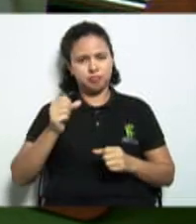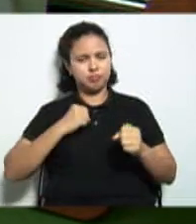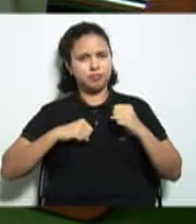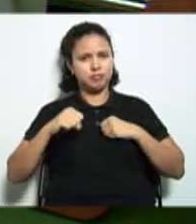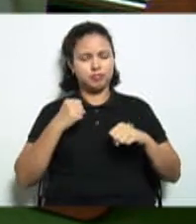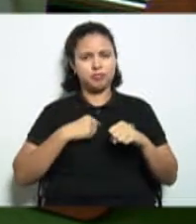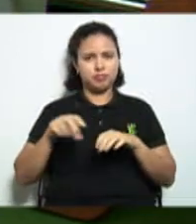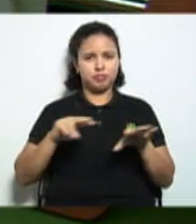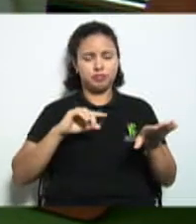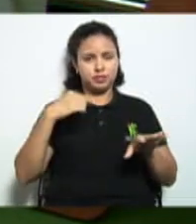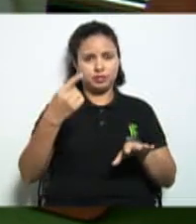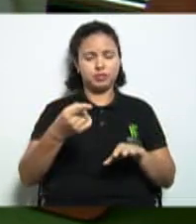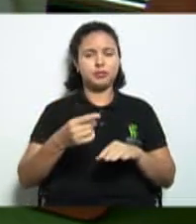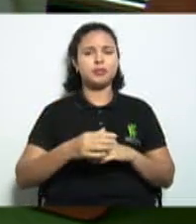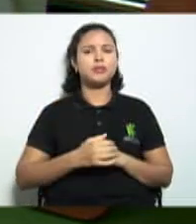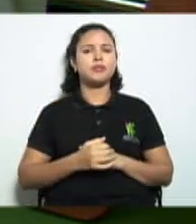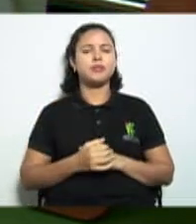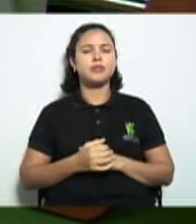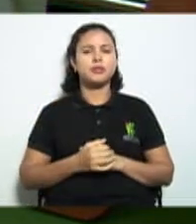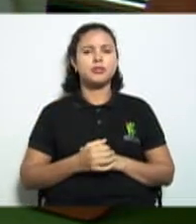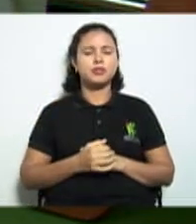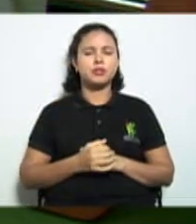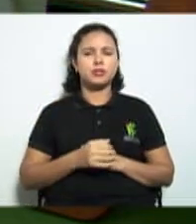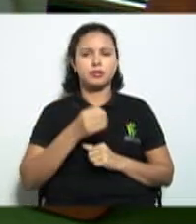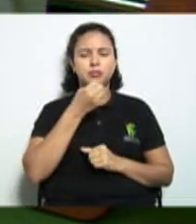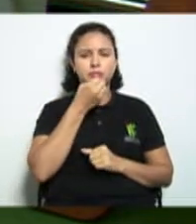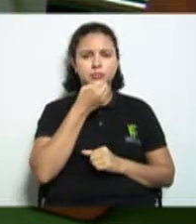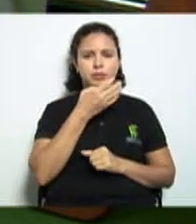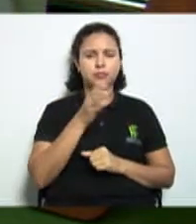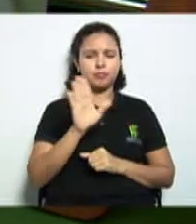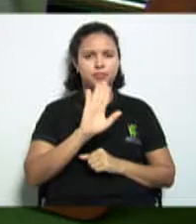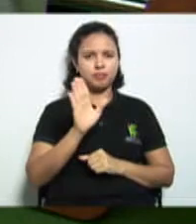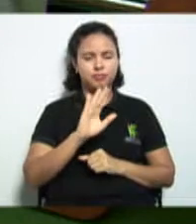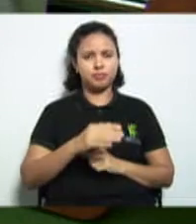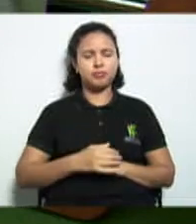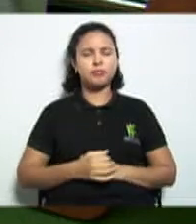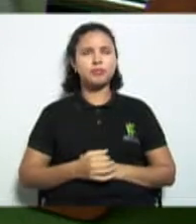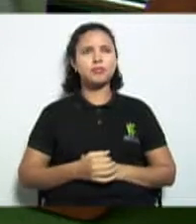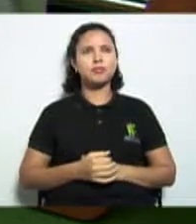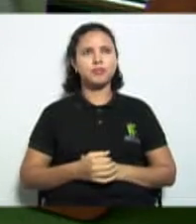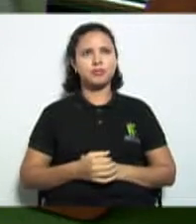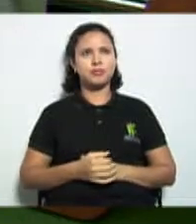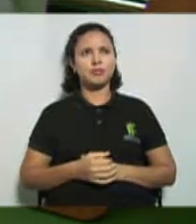nossa próxima aula. Então, bonanças e até a próxima. Até.